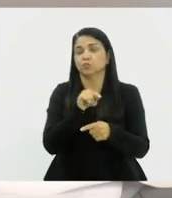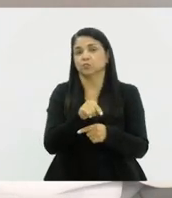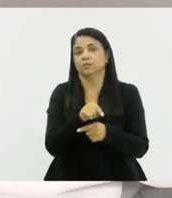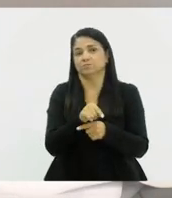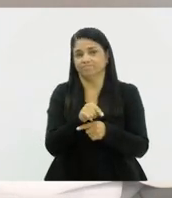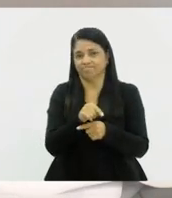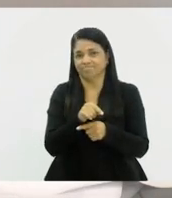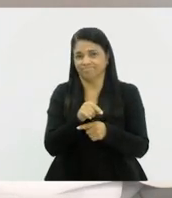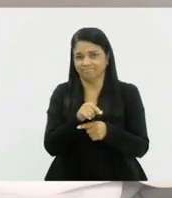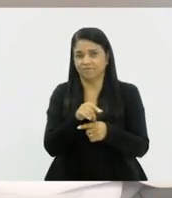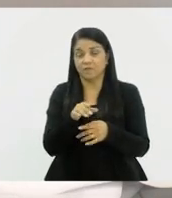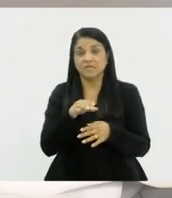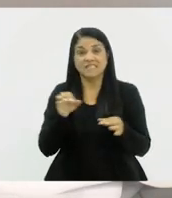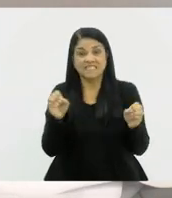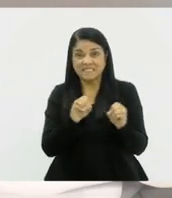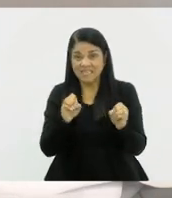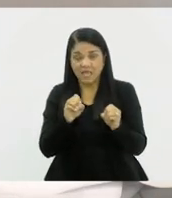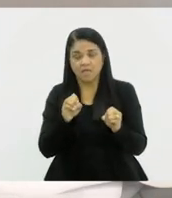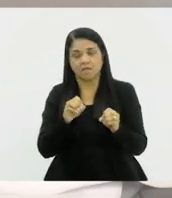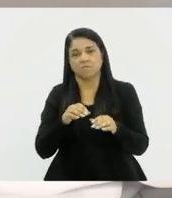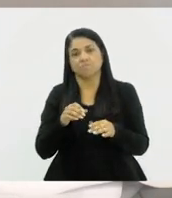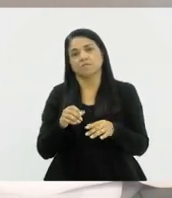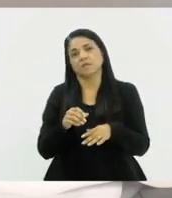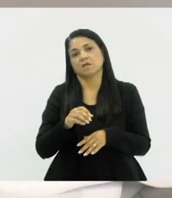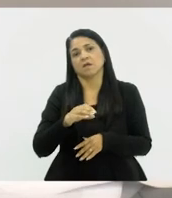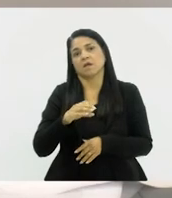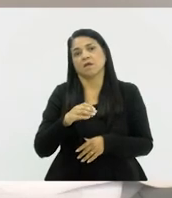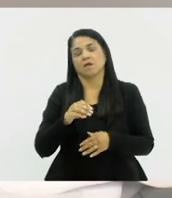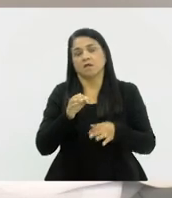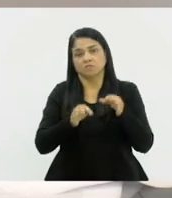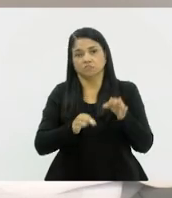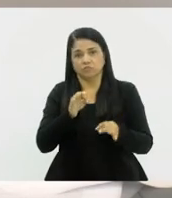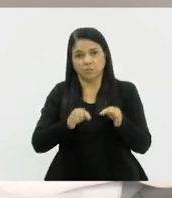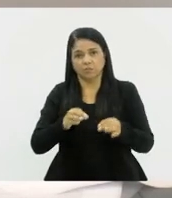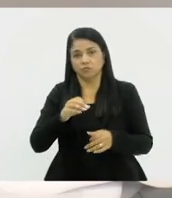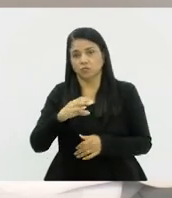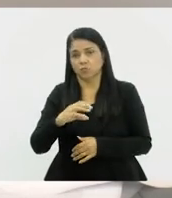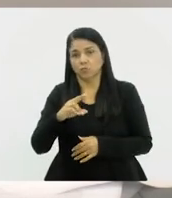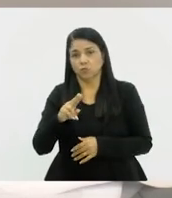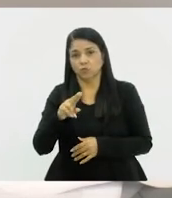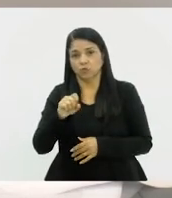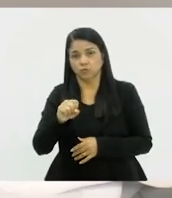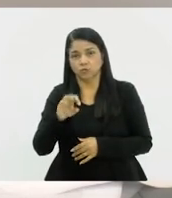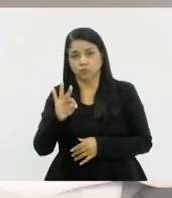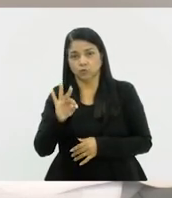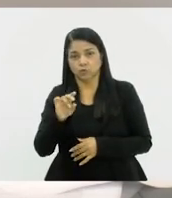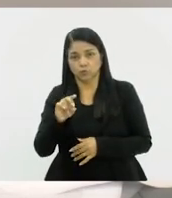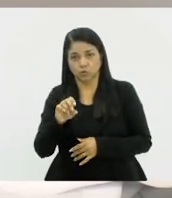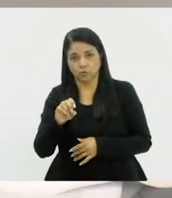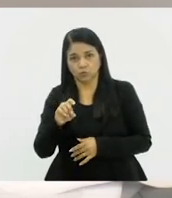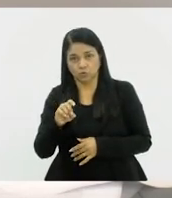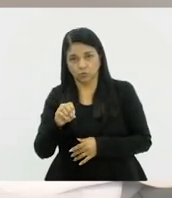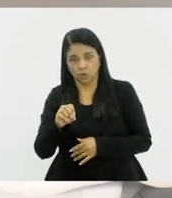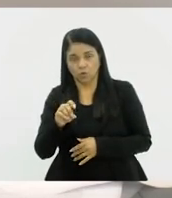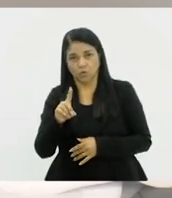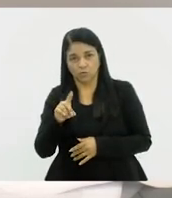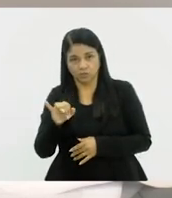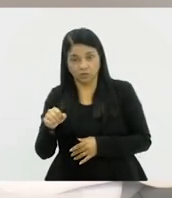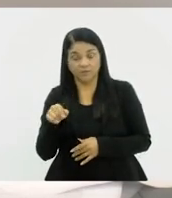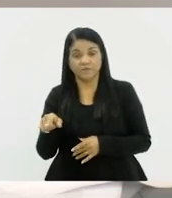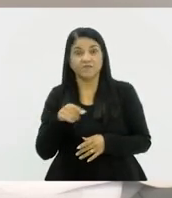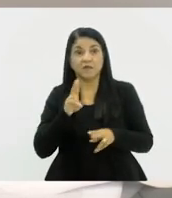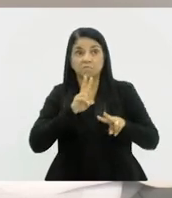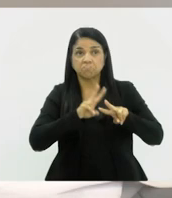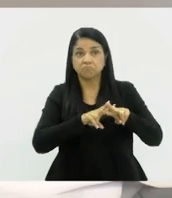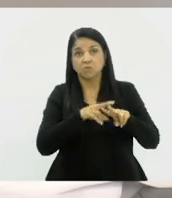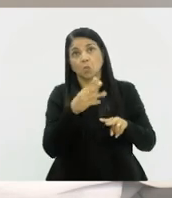às vezes sem audiência de Custódia você fica quatro 5 se meses presos sem que um um juiz te